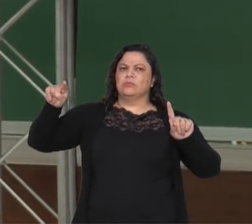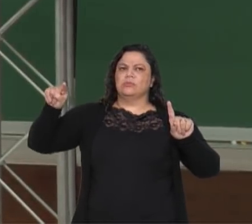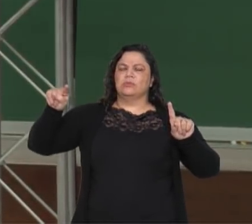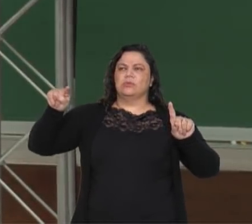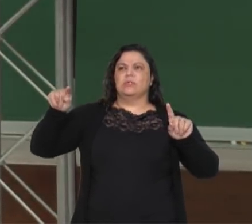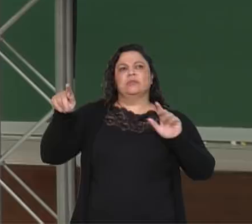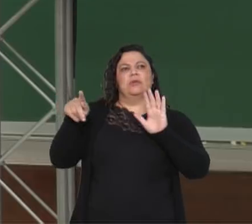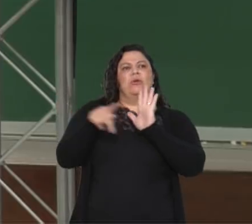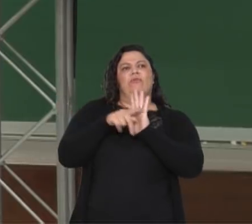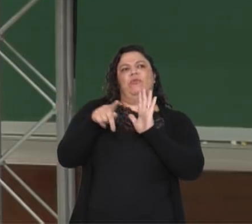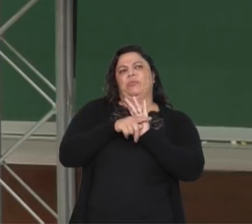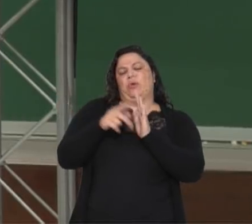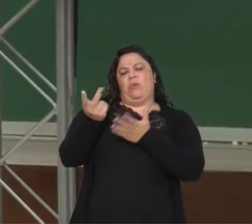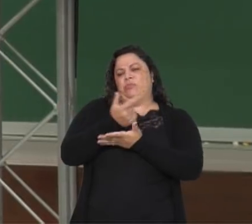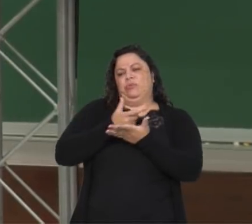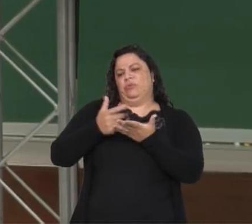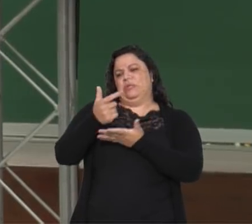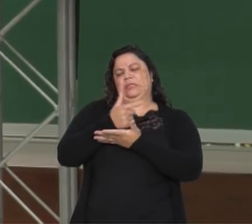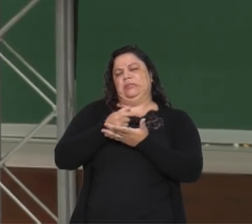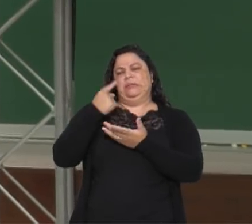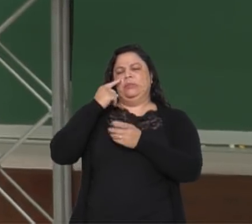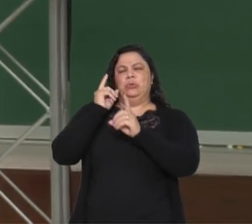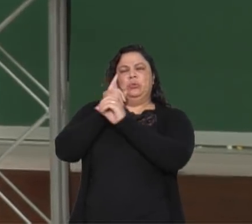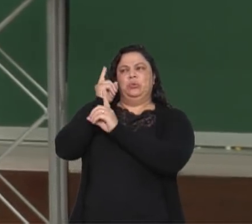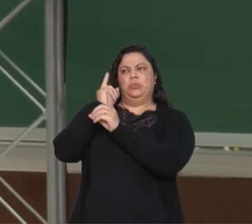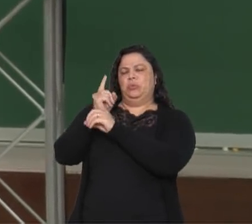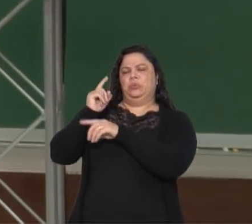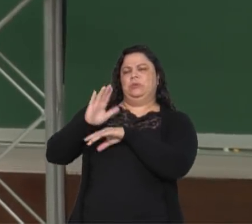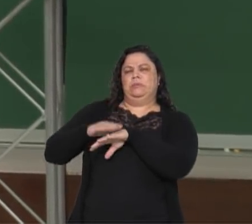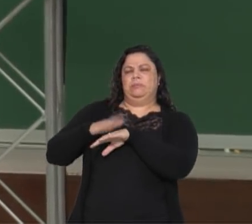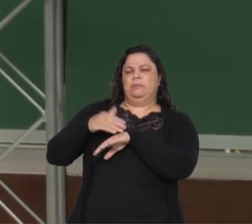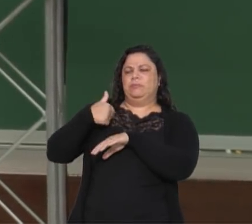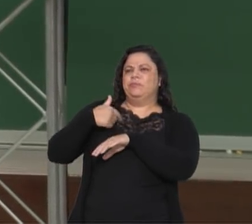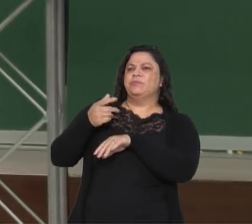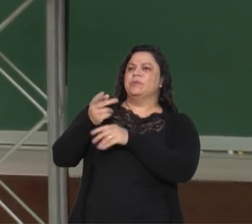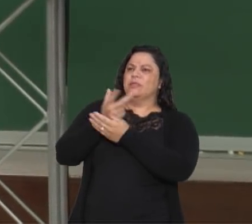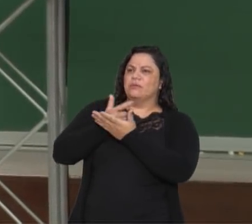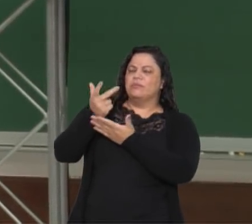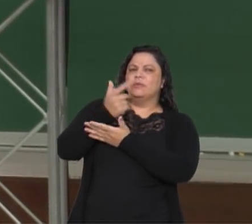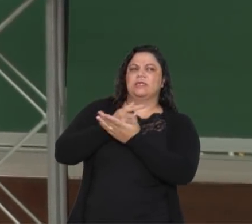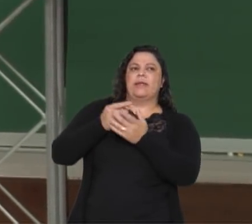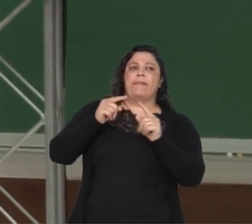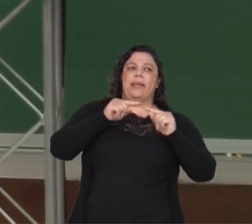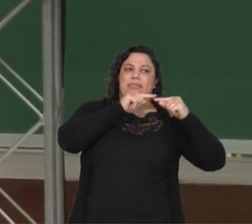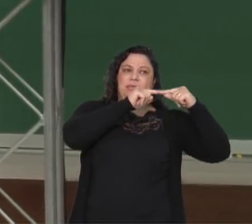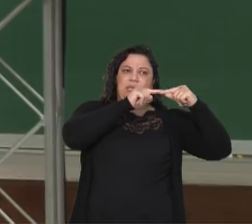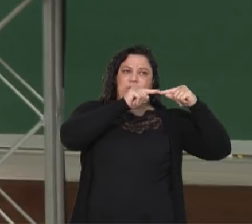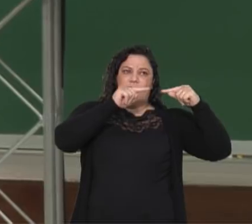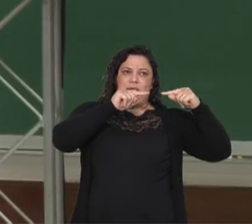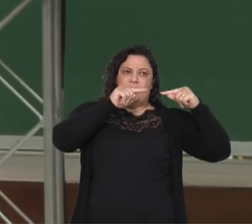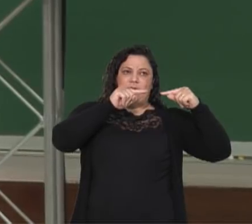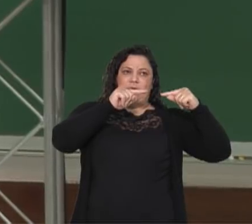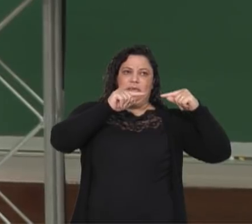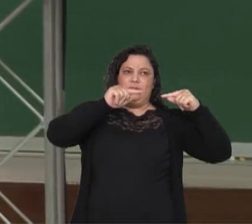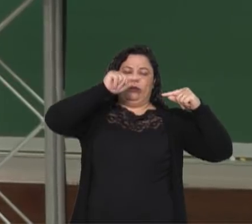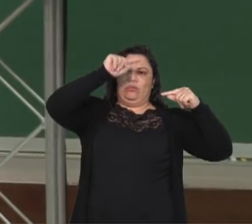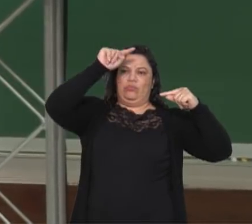nada que mostrasse esses trechos musicais. Mas a gente percebe que tem uma linha constante, de